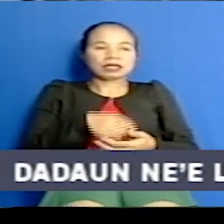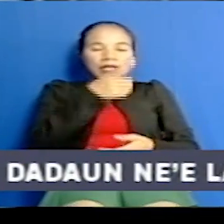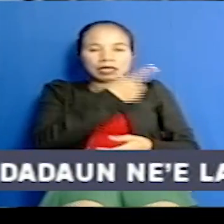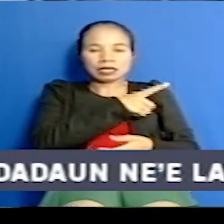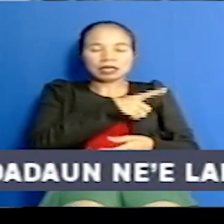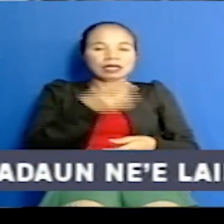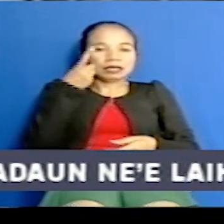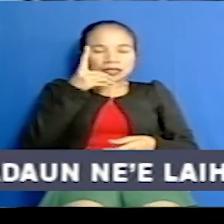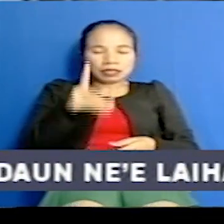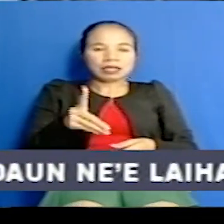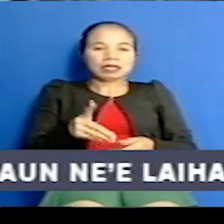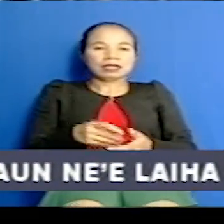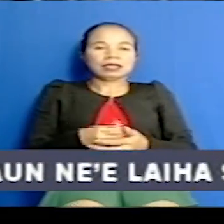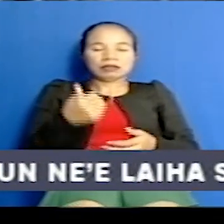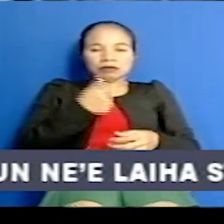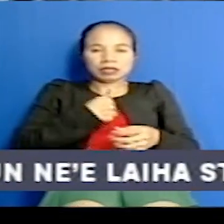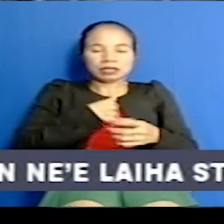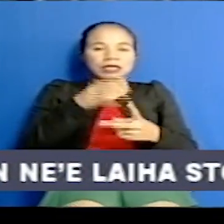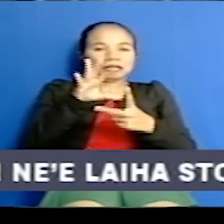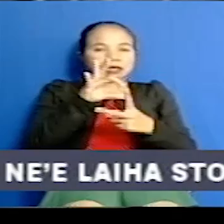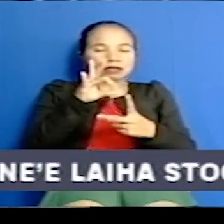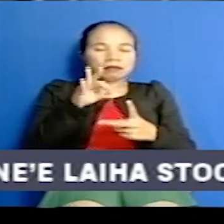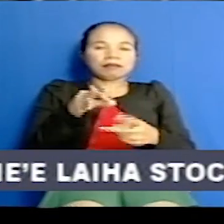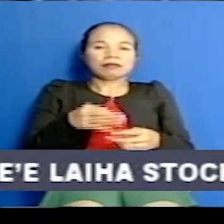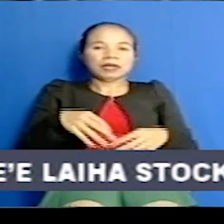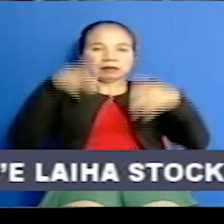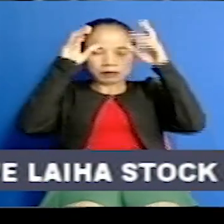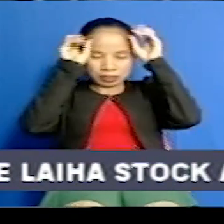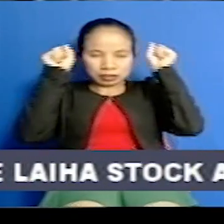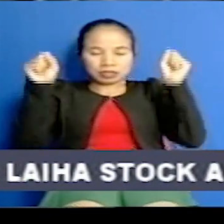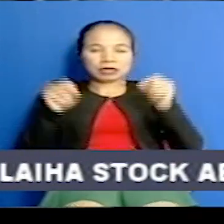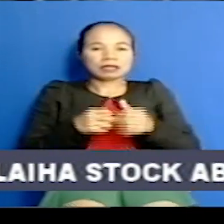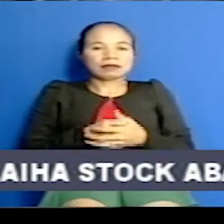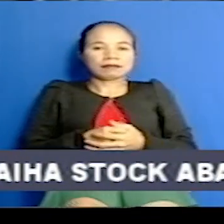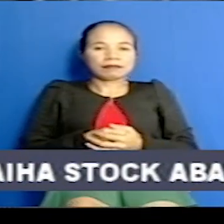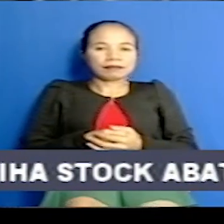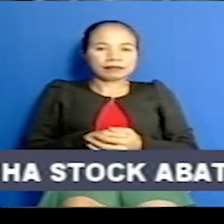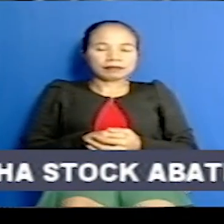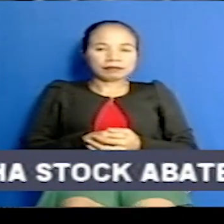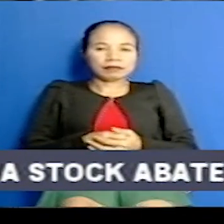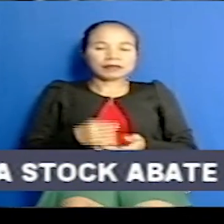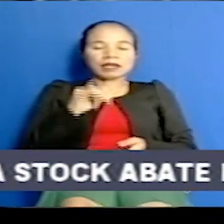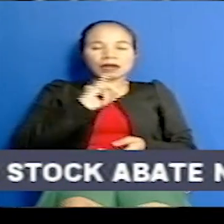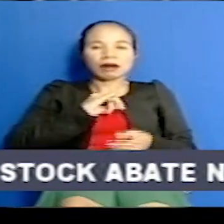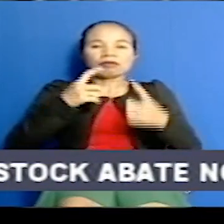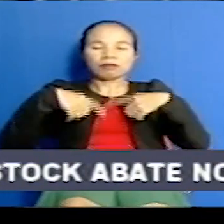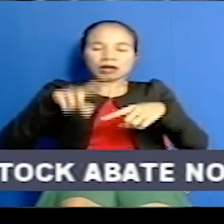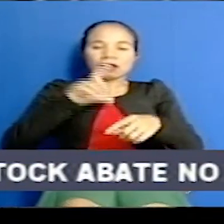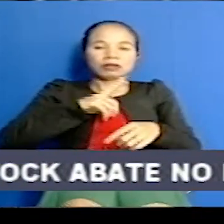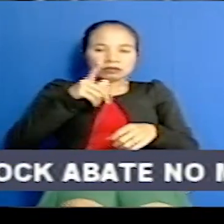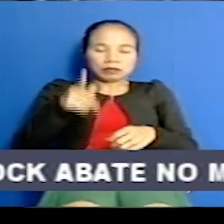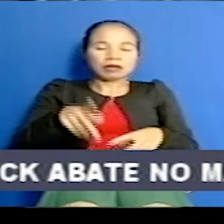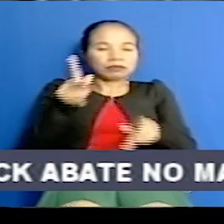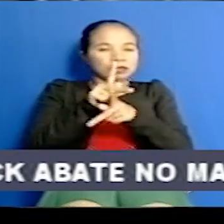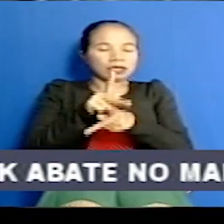declara a tua candidata para presidente. Mas se ela ia, ao Bailomar, aqui a Mano, aqui a Fai, aqui a